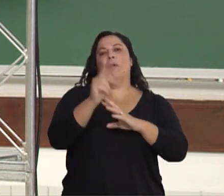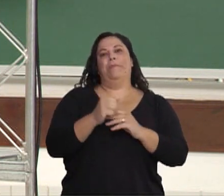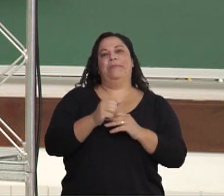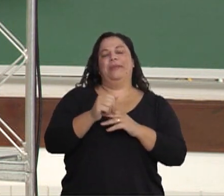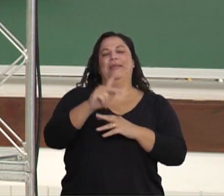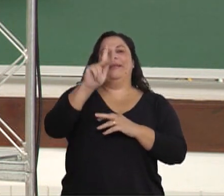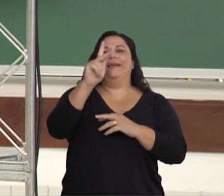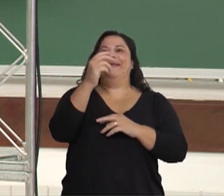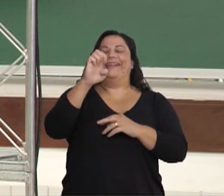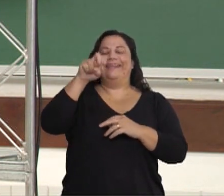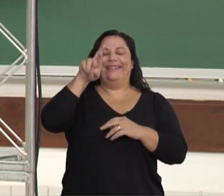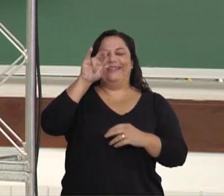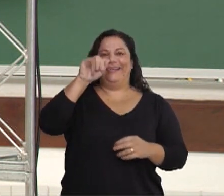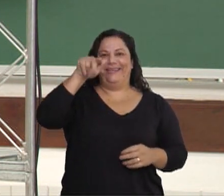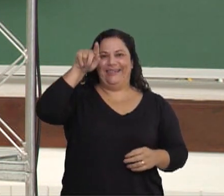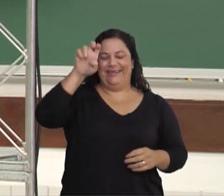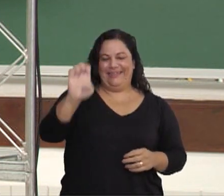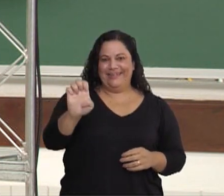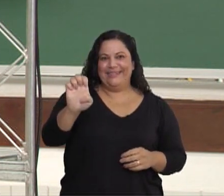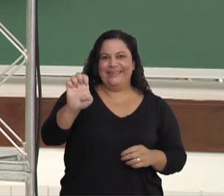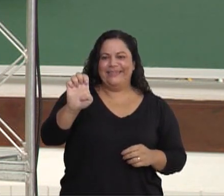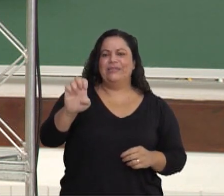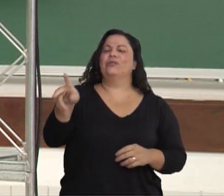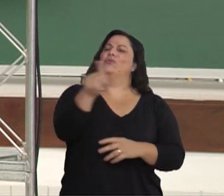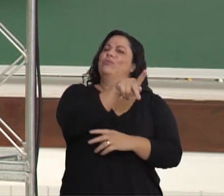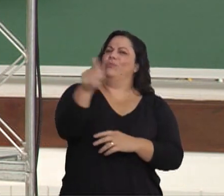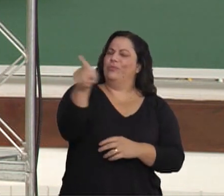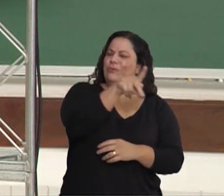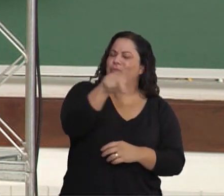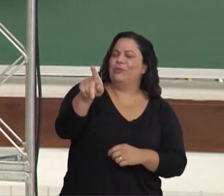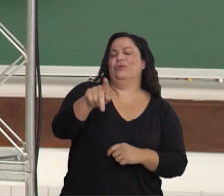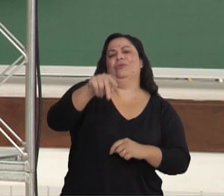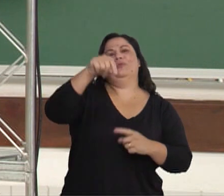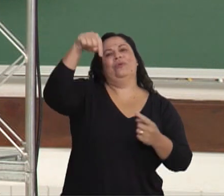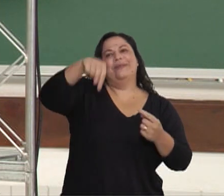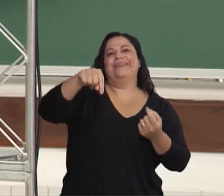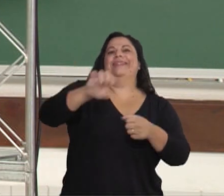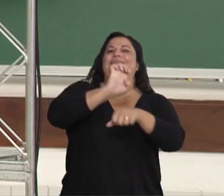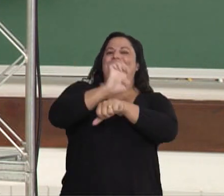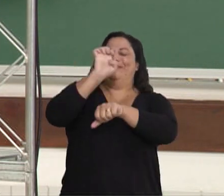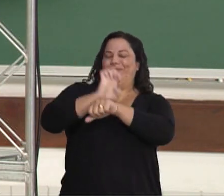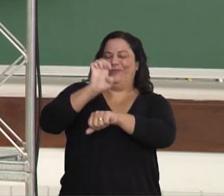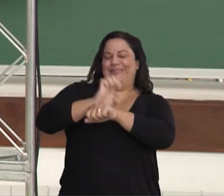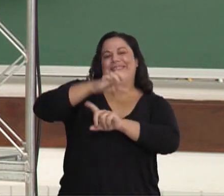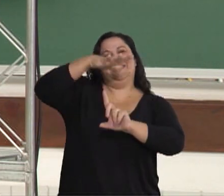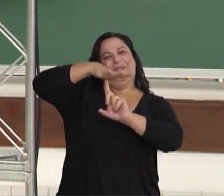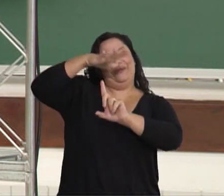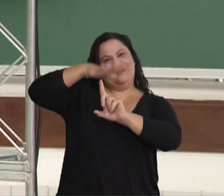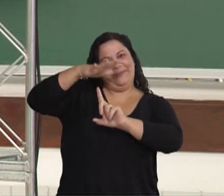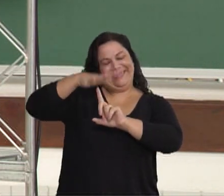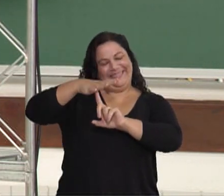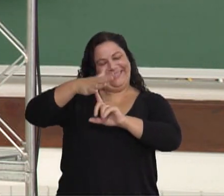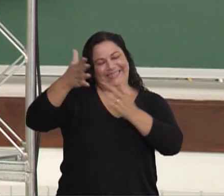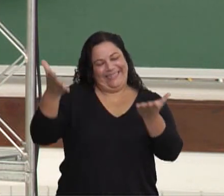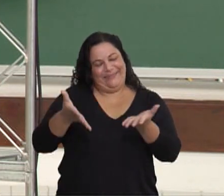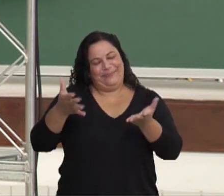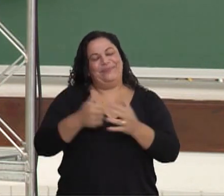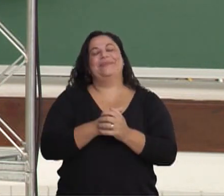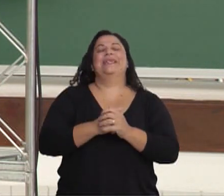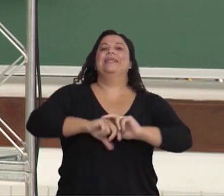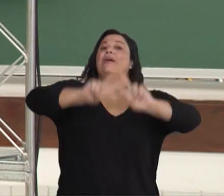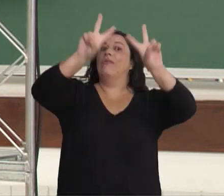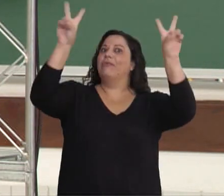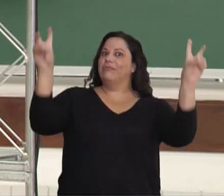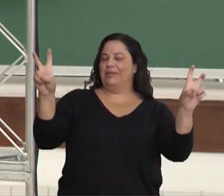Piraquara e estarei trabalhando com vocês aqui o conceito de condutores e isolantes, que é o tema dessa nossa aula. Avançando aqui, pessoal,